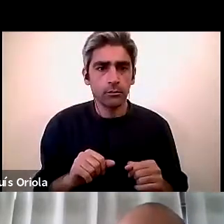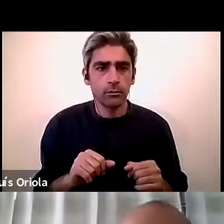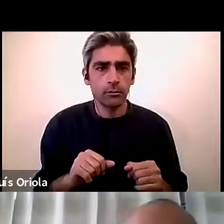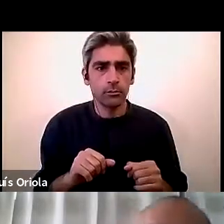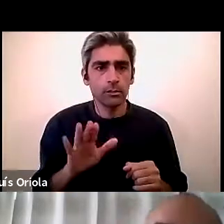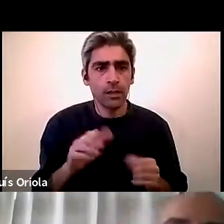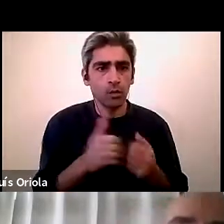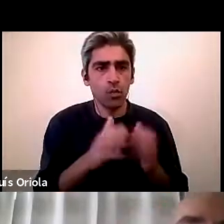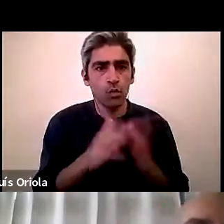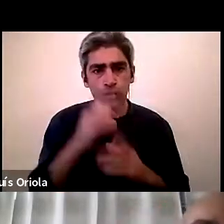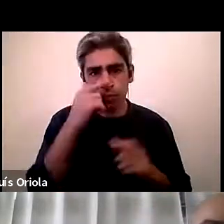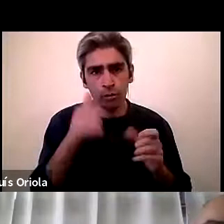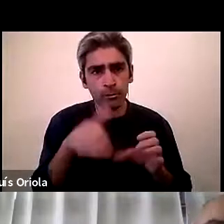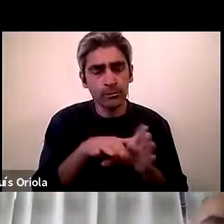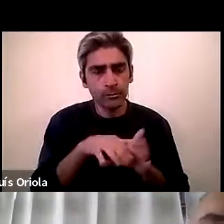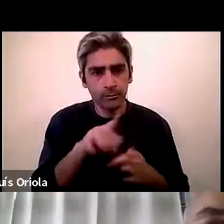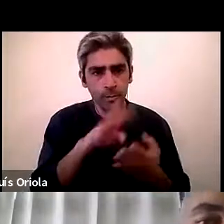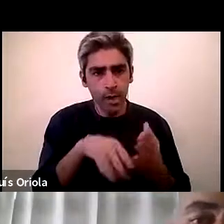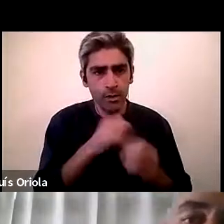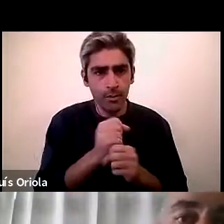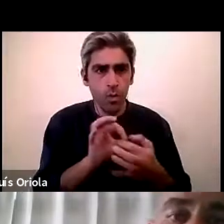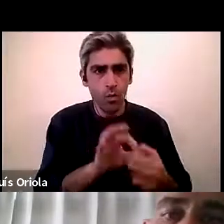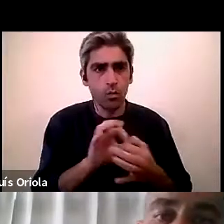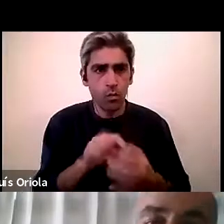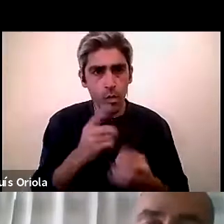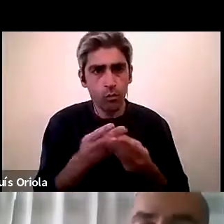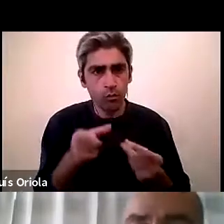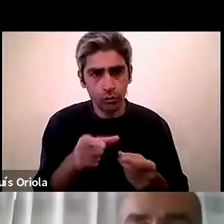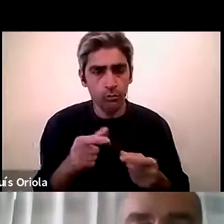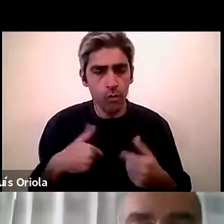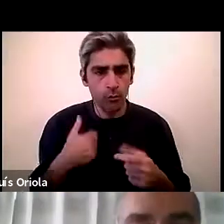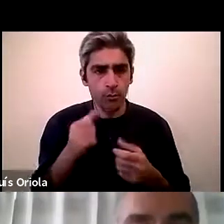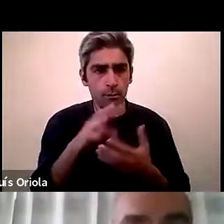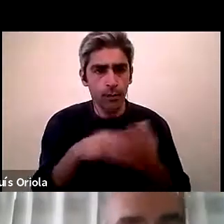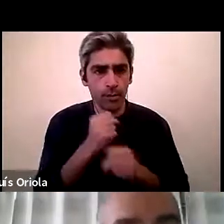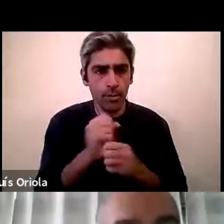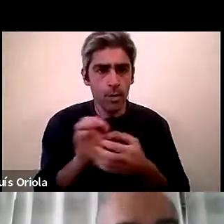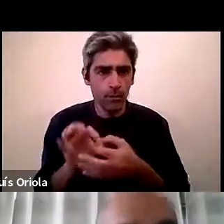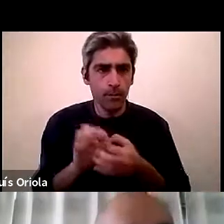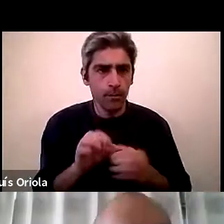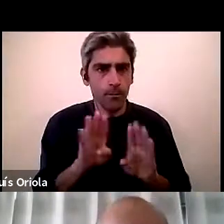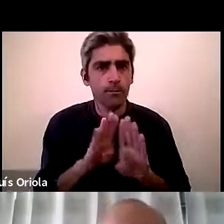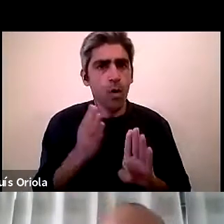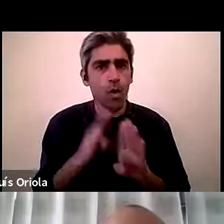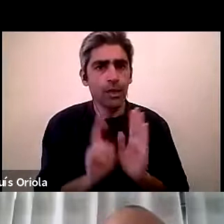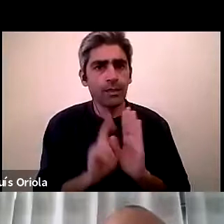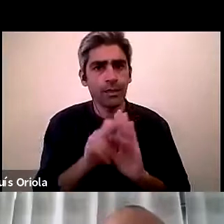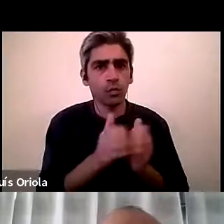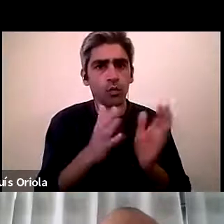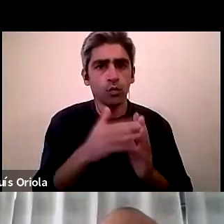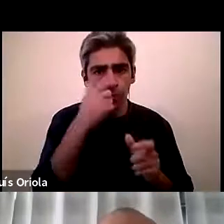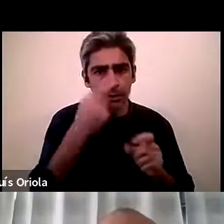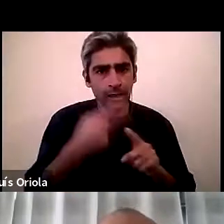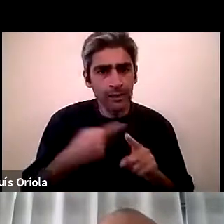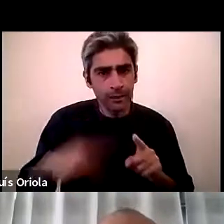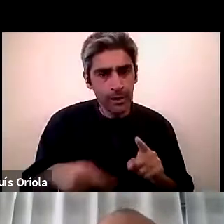onde estão todos os outputs deste plano de trabalho colaborativo, é um produto do próprio plano de trabalho colaborativo, é uma porta de entrada para onde todos os interessados,